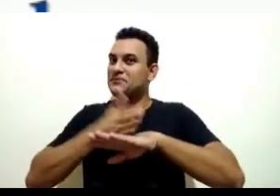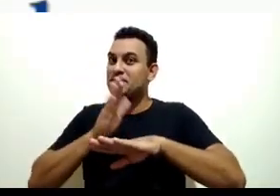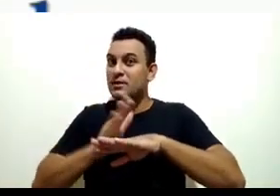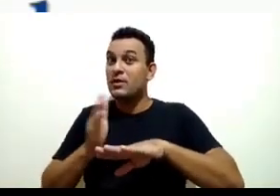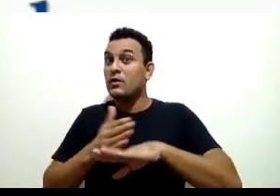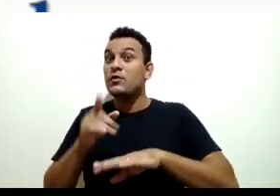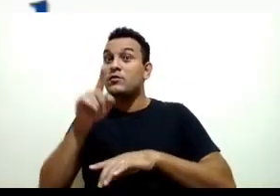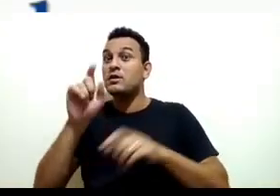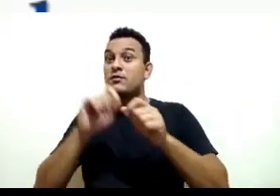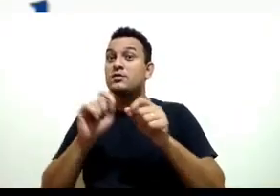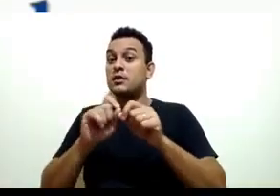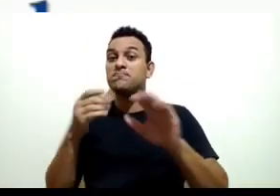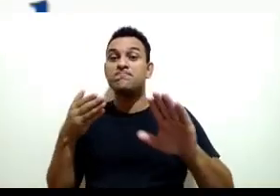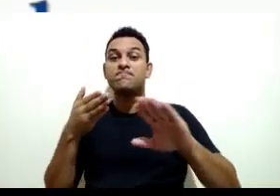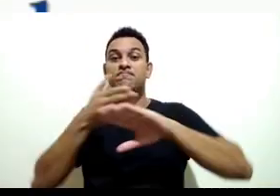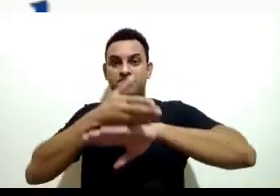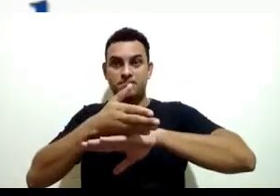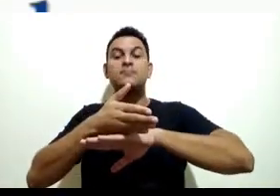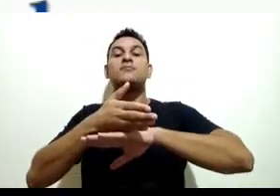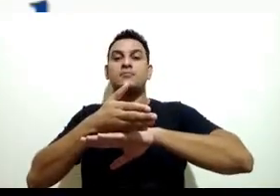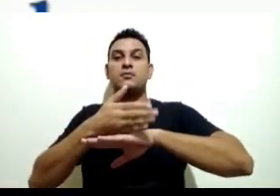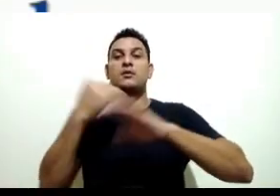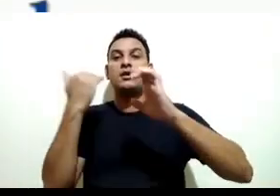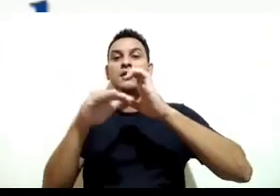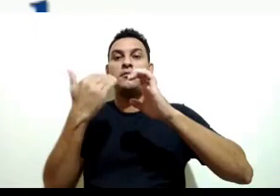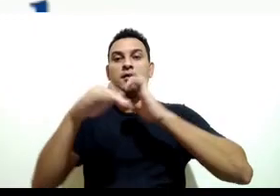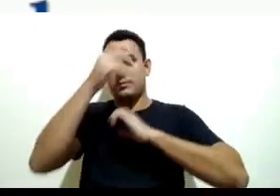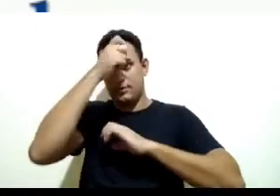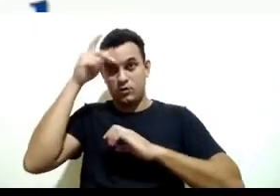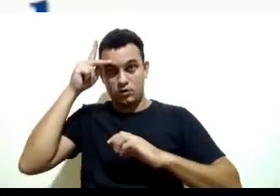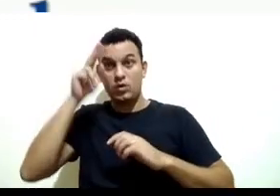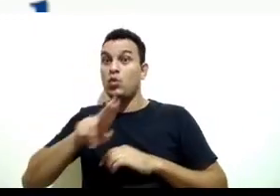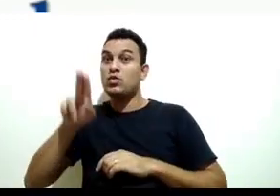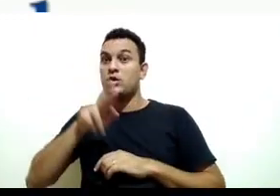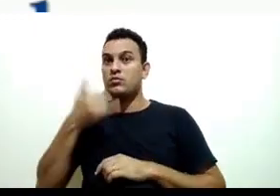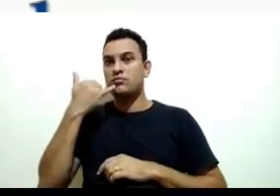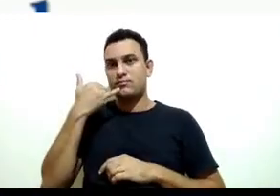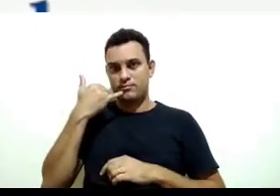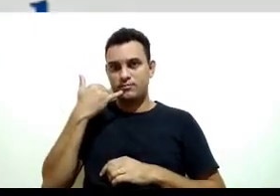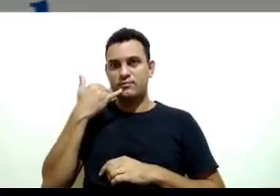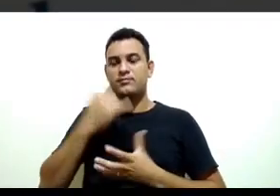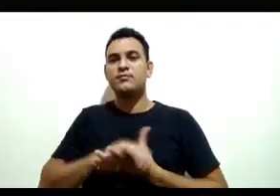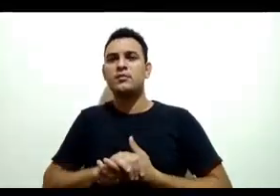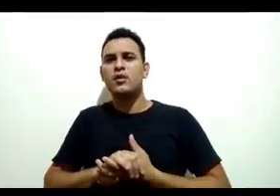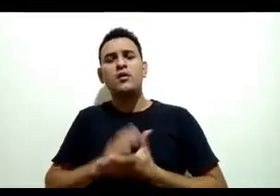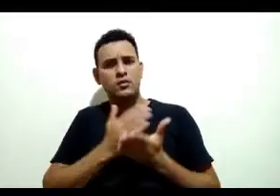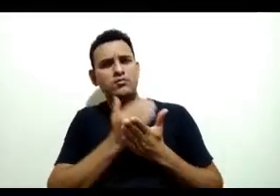Olá, seja bem-vindo ao vídeo tutorial fazendo login da conta institucional usando o